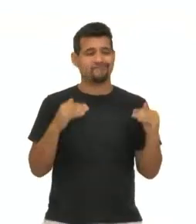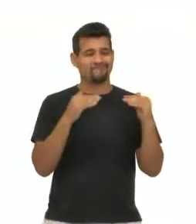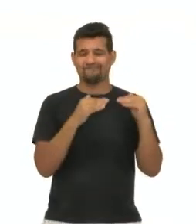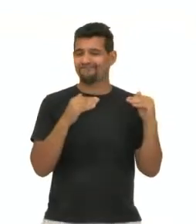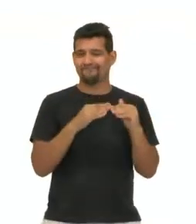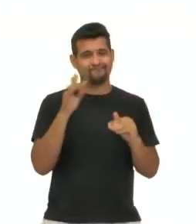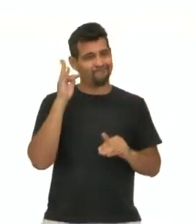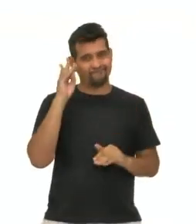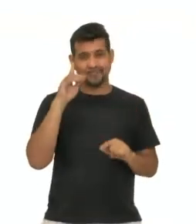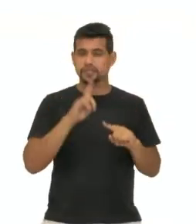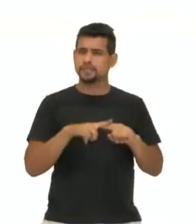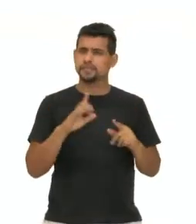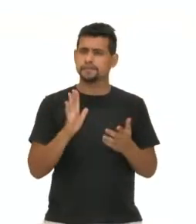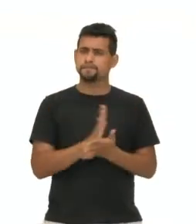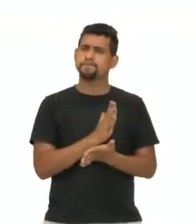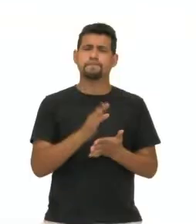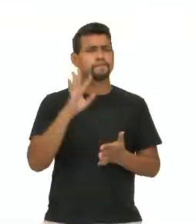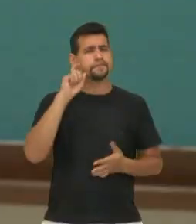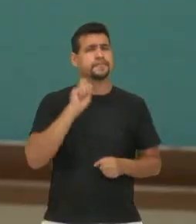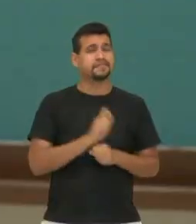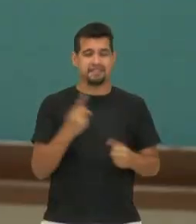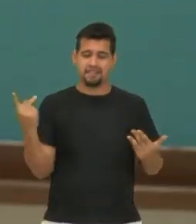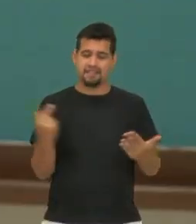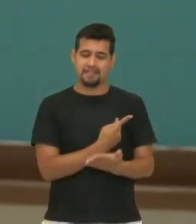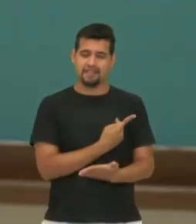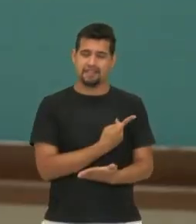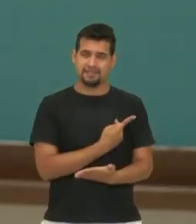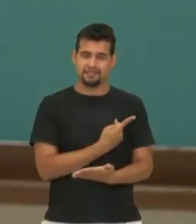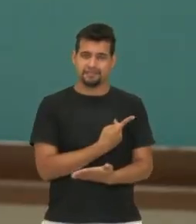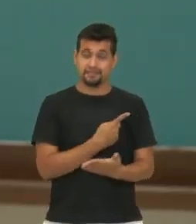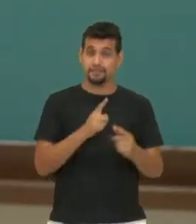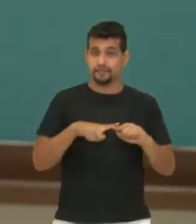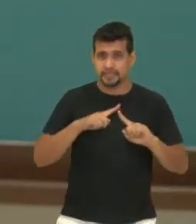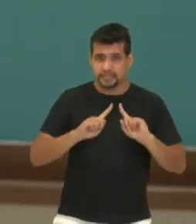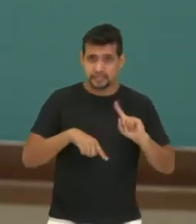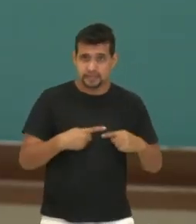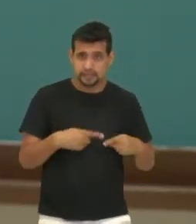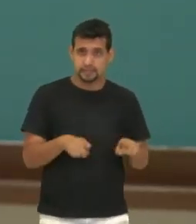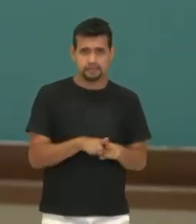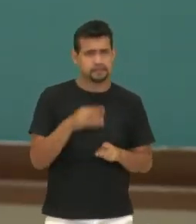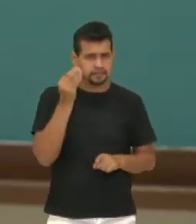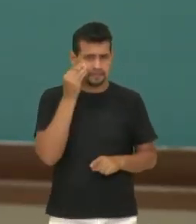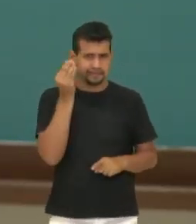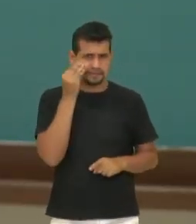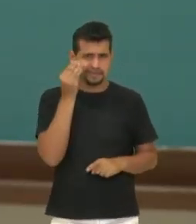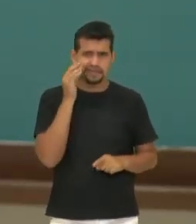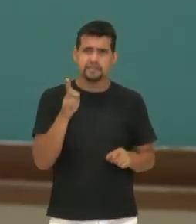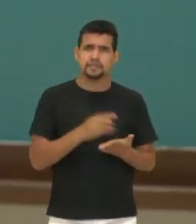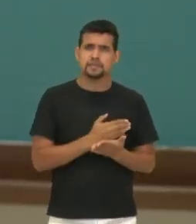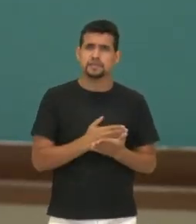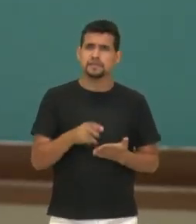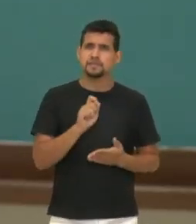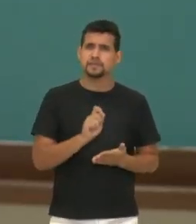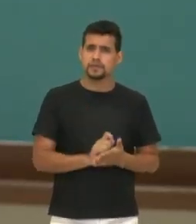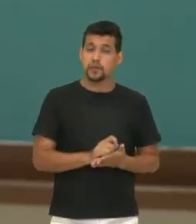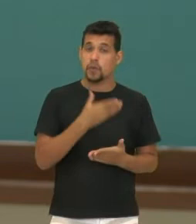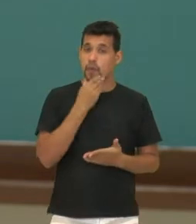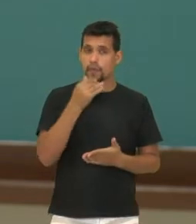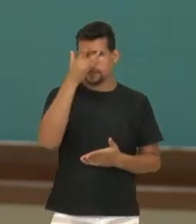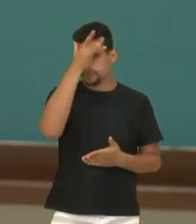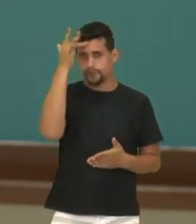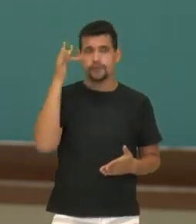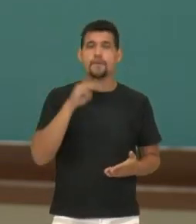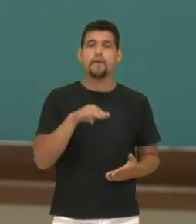com a teoria. Então, obviamente, a teoria está errada. Depois dessa tentativa, surge um cara